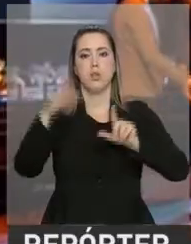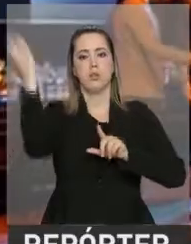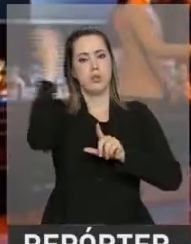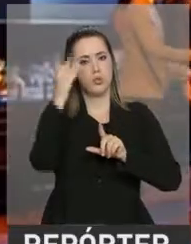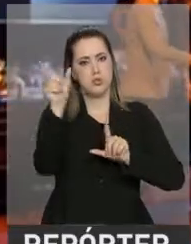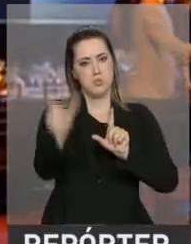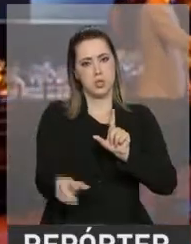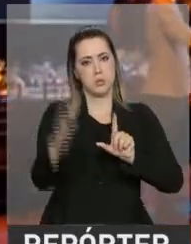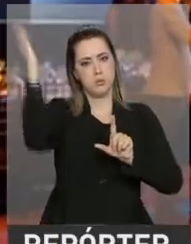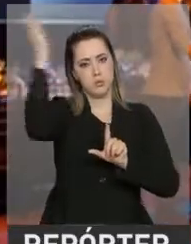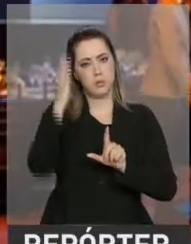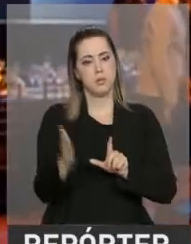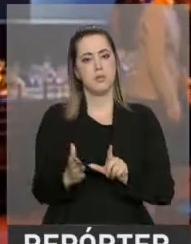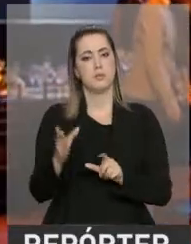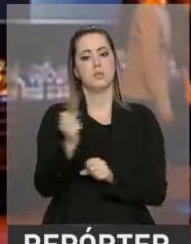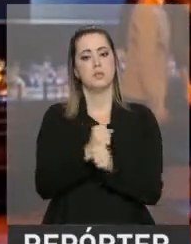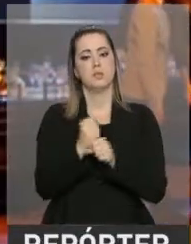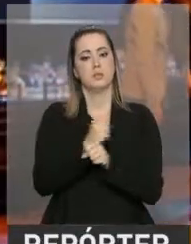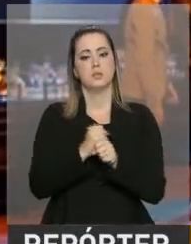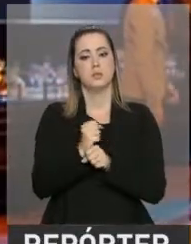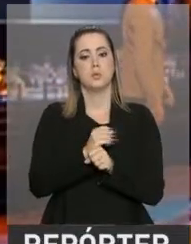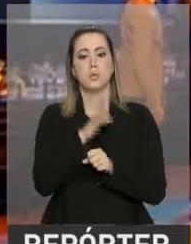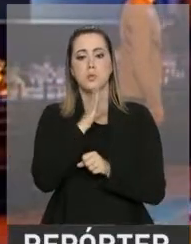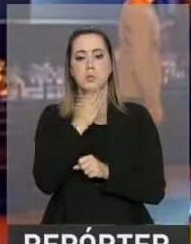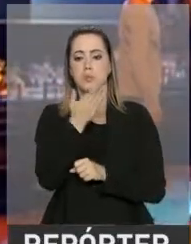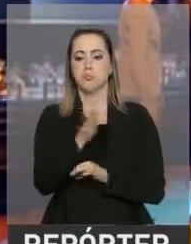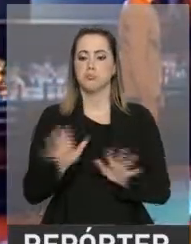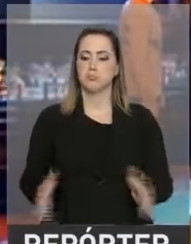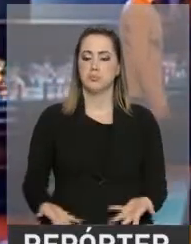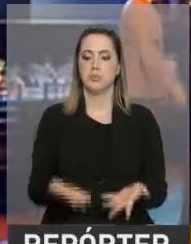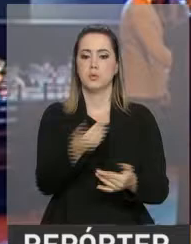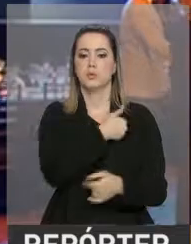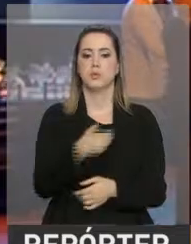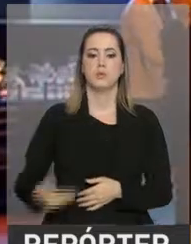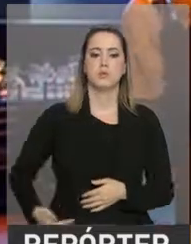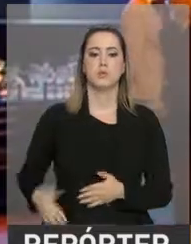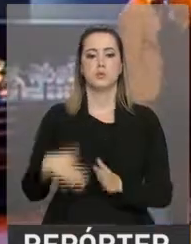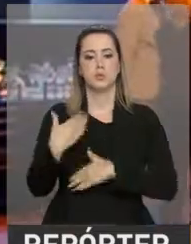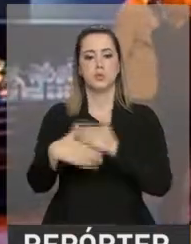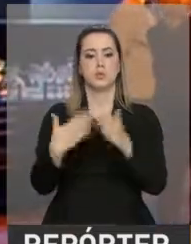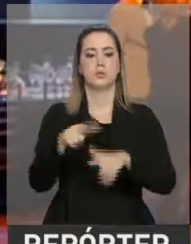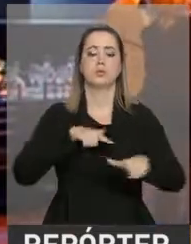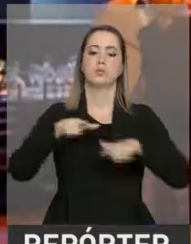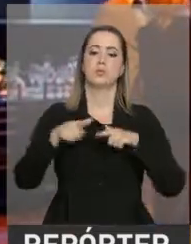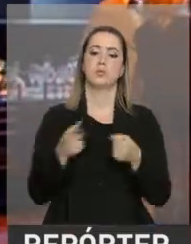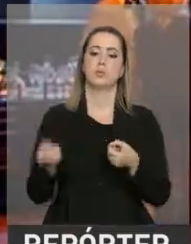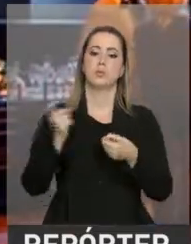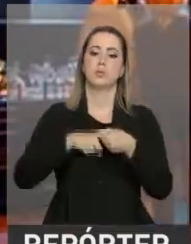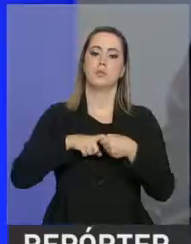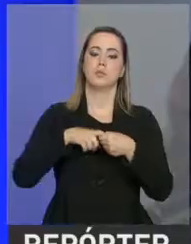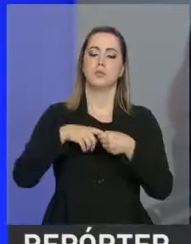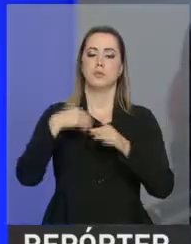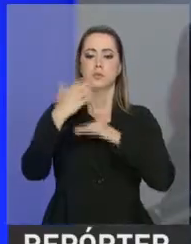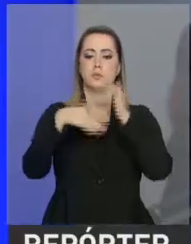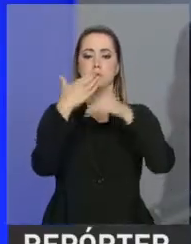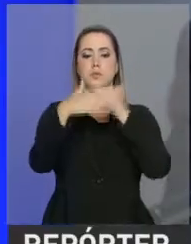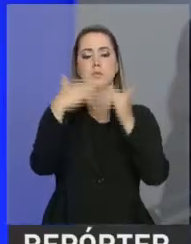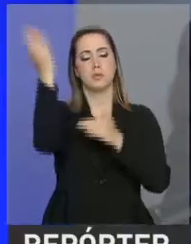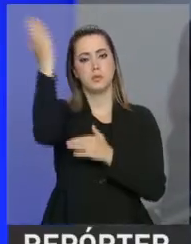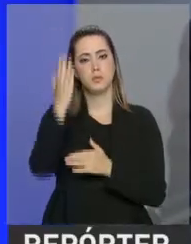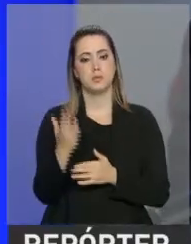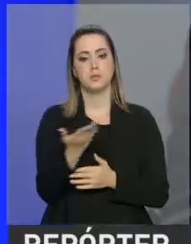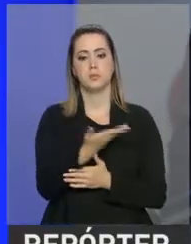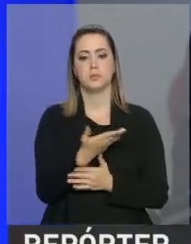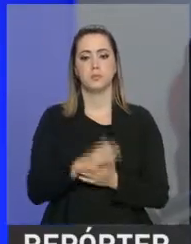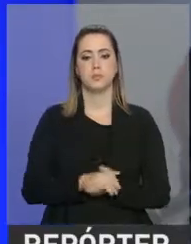destacou que o reconhecimento é um estímulo para que o governo continue trabalhando para a retomada do crescimento do país. Em face deste